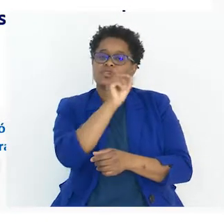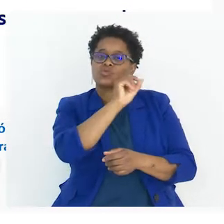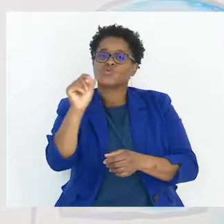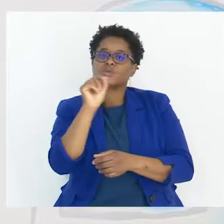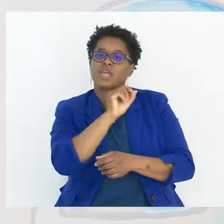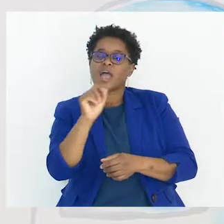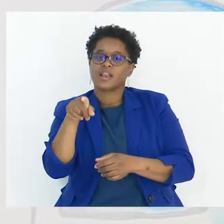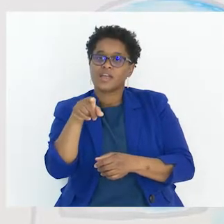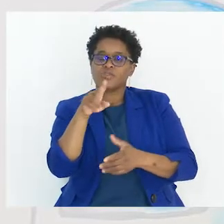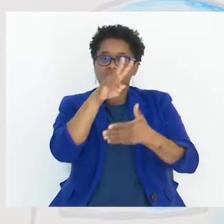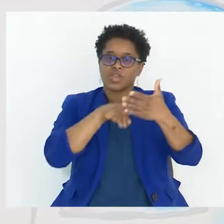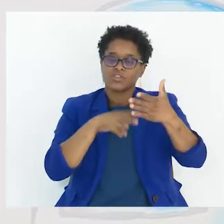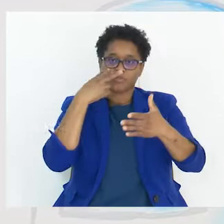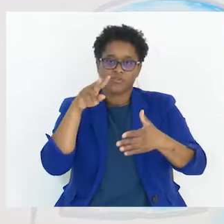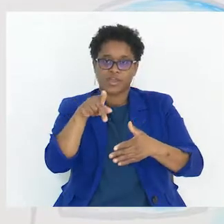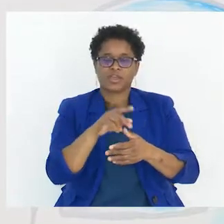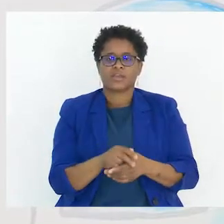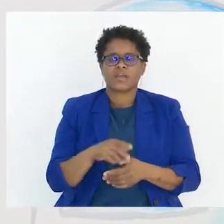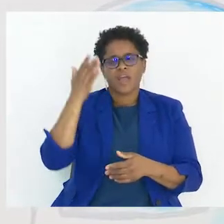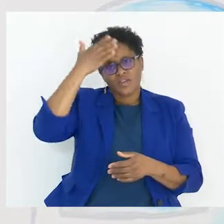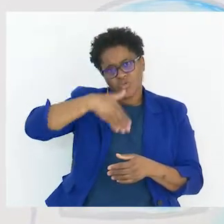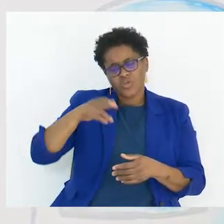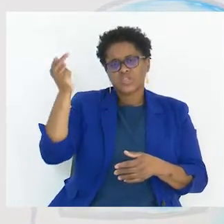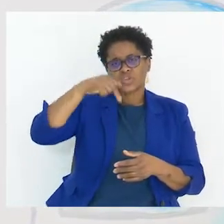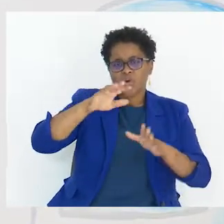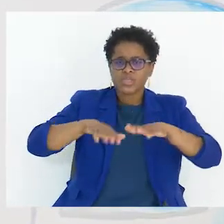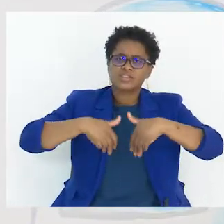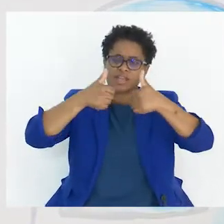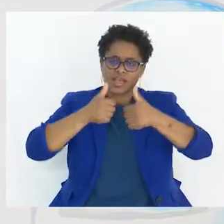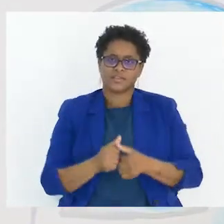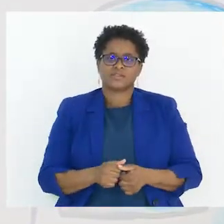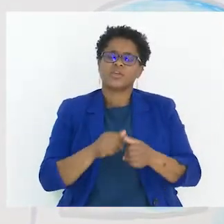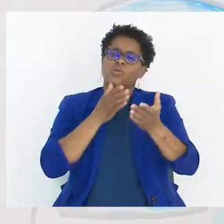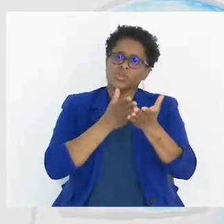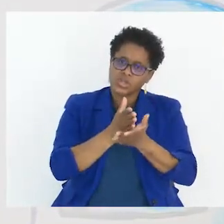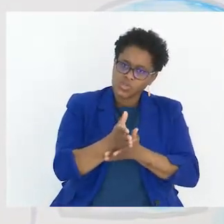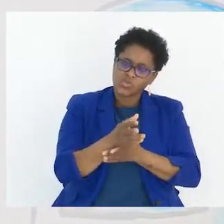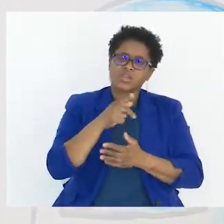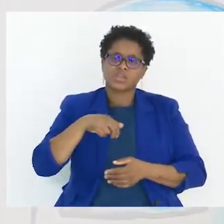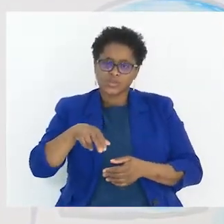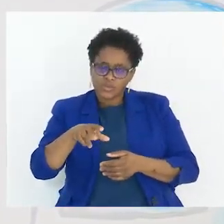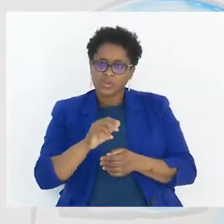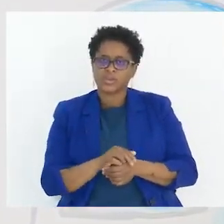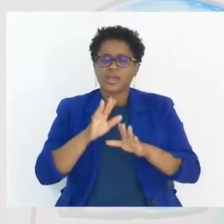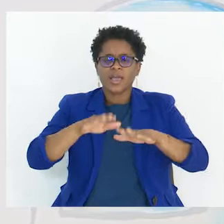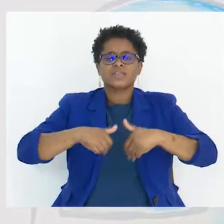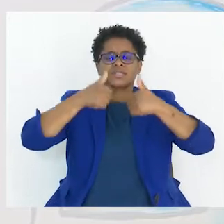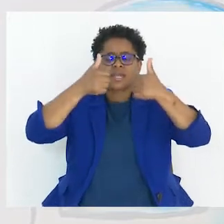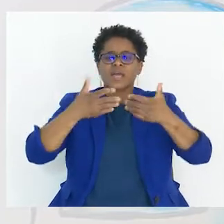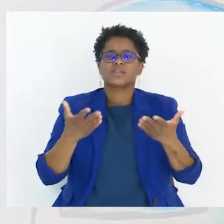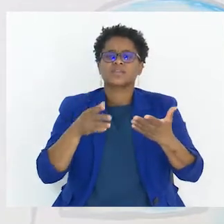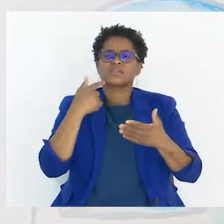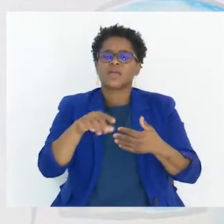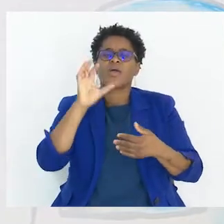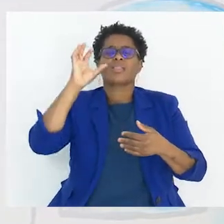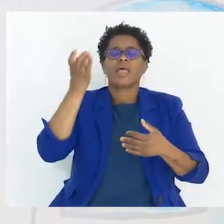no texto. Vamos ler aqui, só aqui. A noite chegou à cidade e continuou a deslocar-se. A cidade está a indicar o